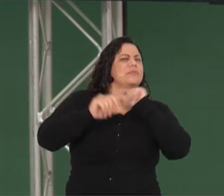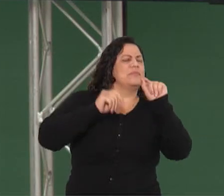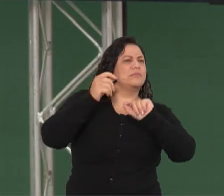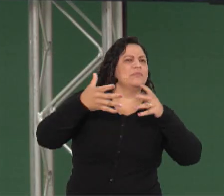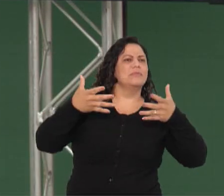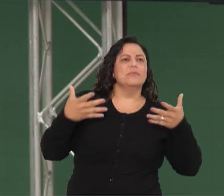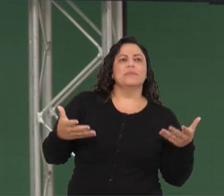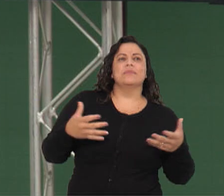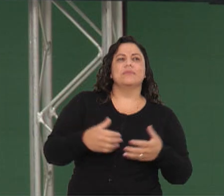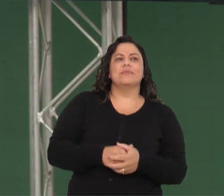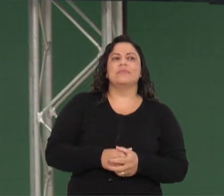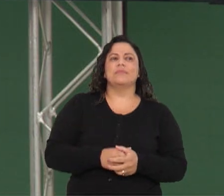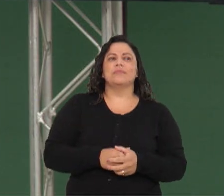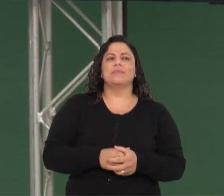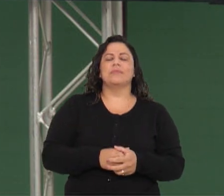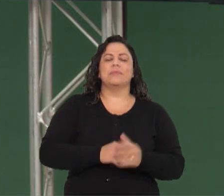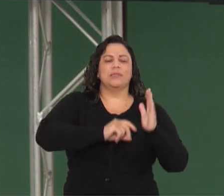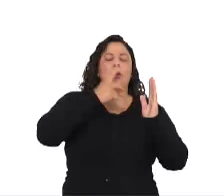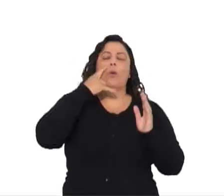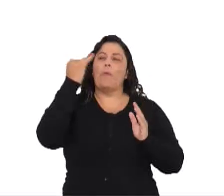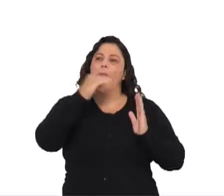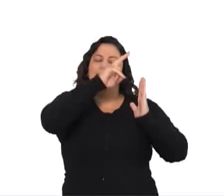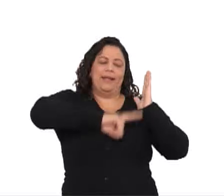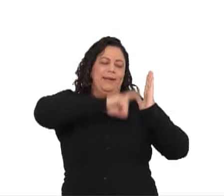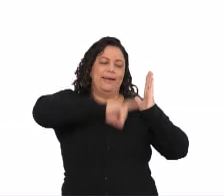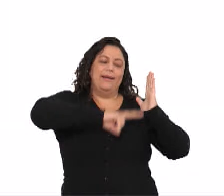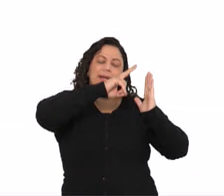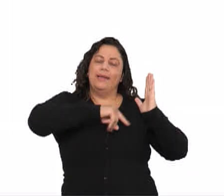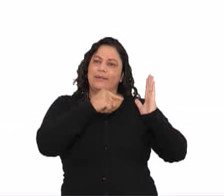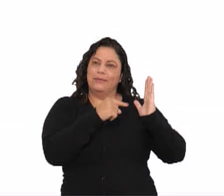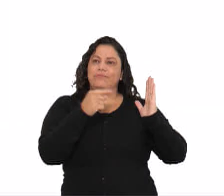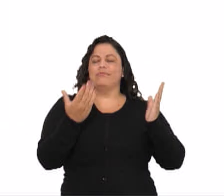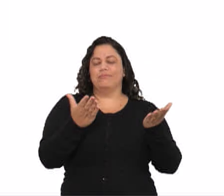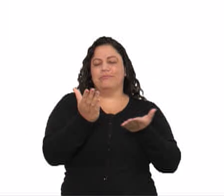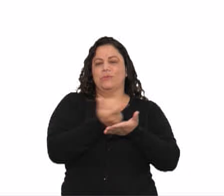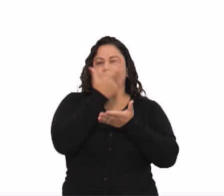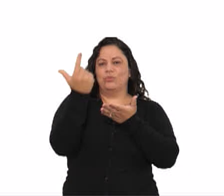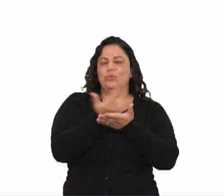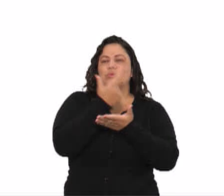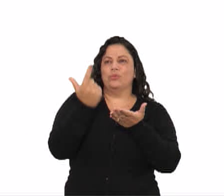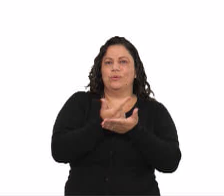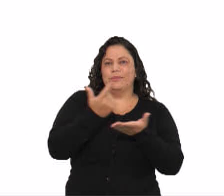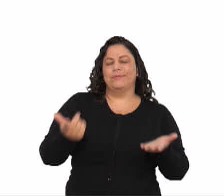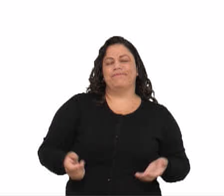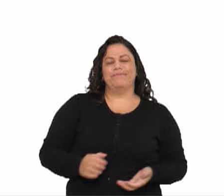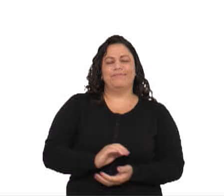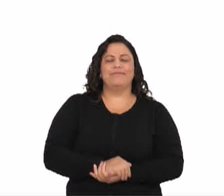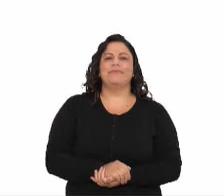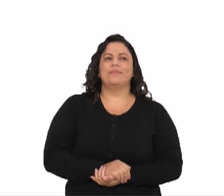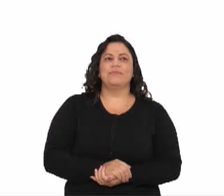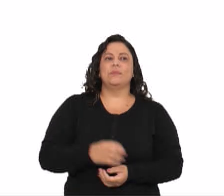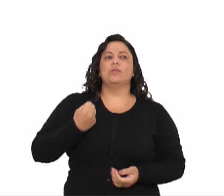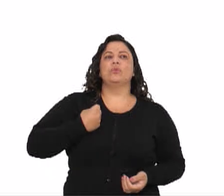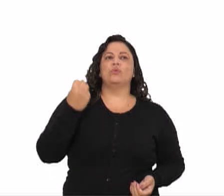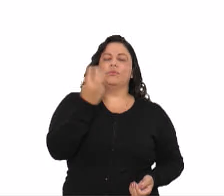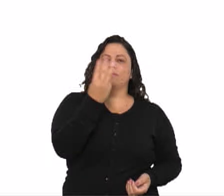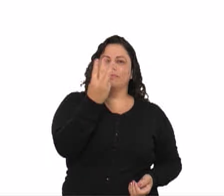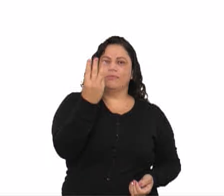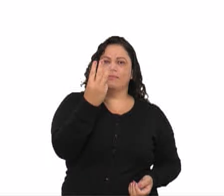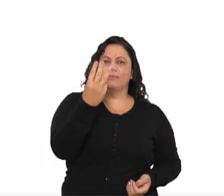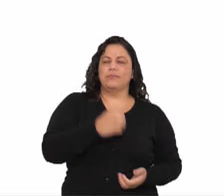the newspaper? Está aqui, ó. Aqui está o Harry lendo o jornal, reading the newspaper. A number 3 diz